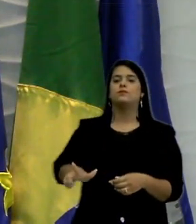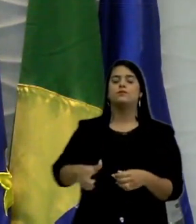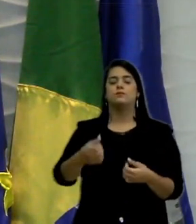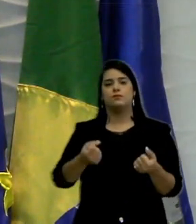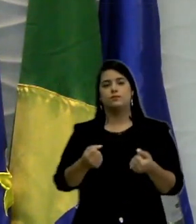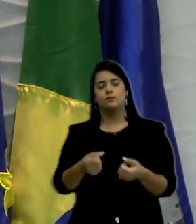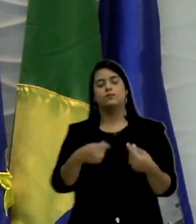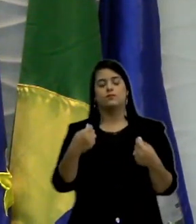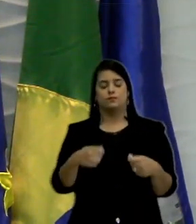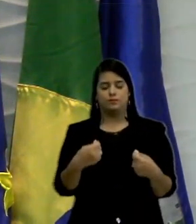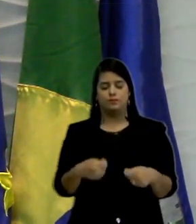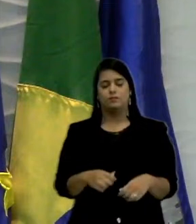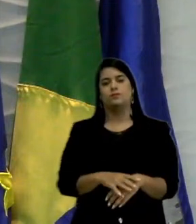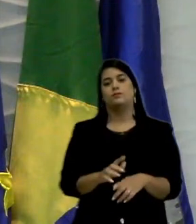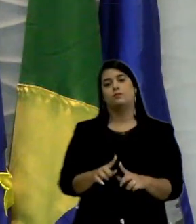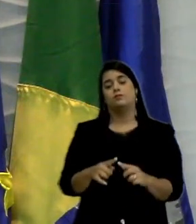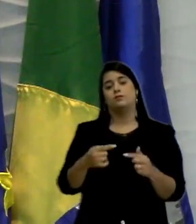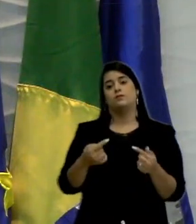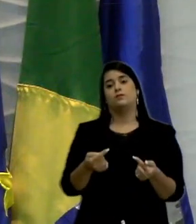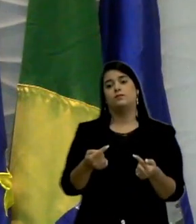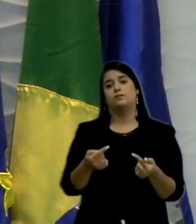preciso, é necessário, agora que